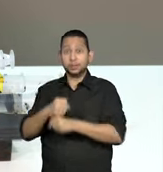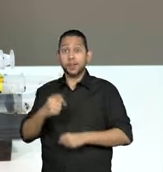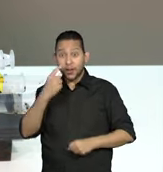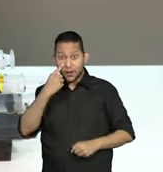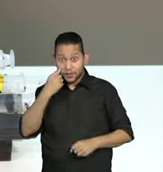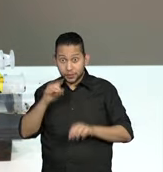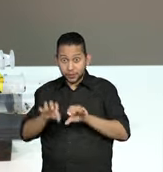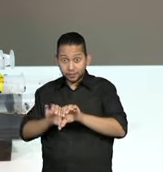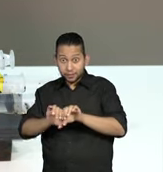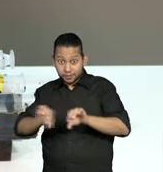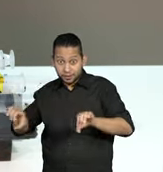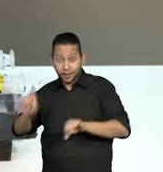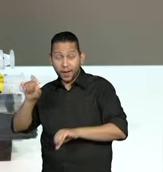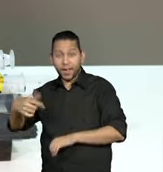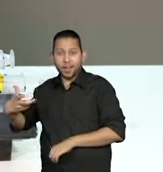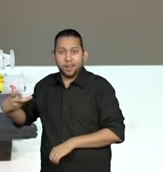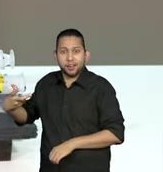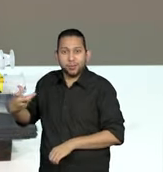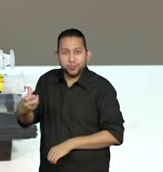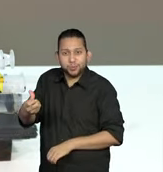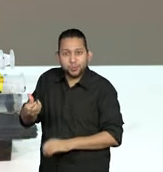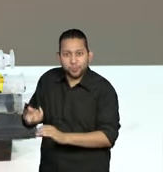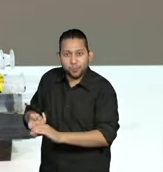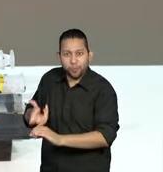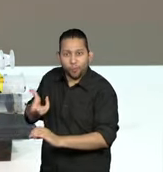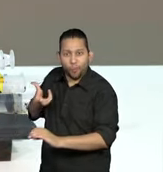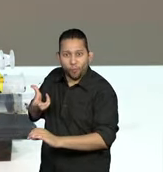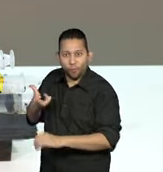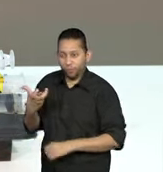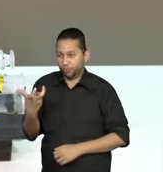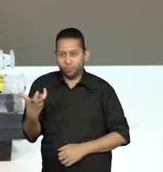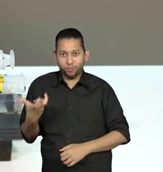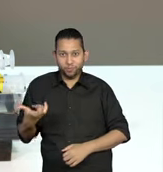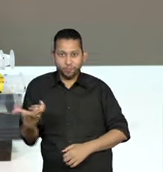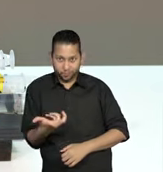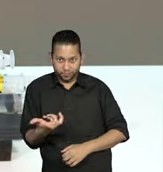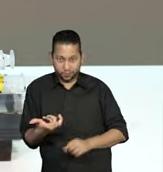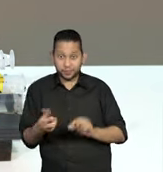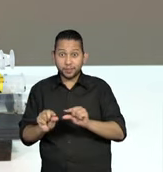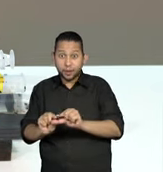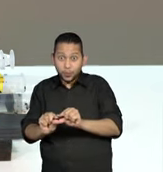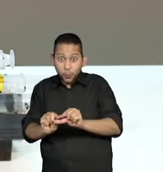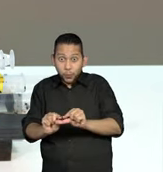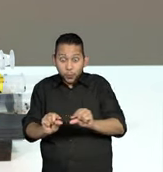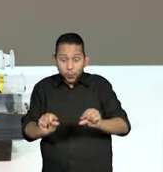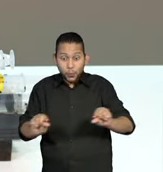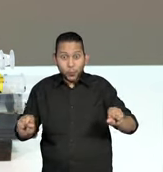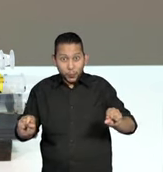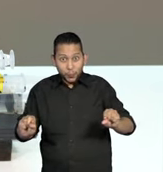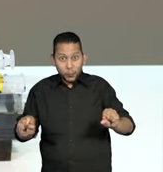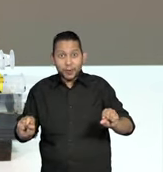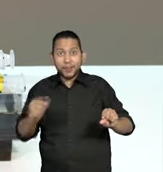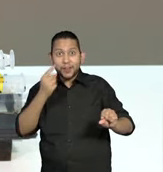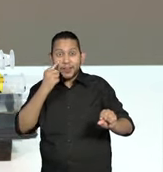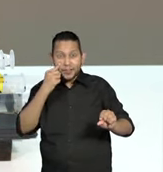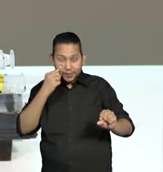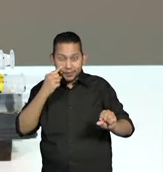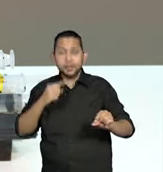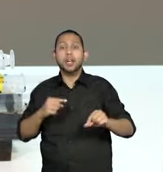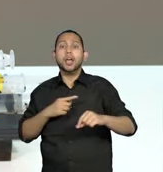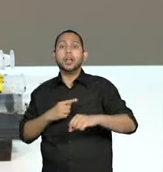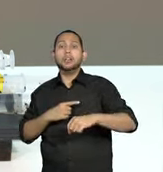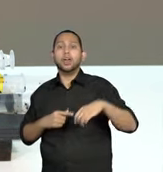essas seringas que vão estar ligadas a essas